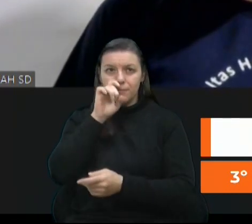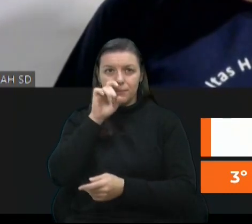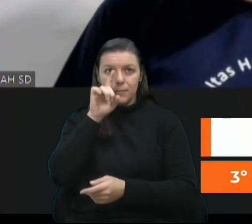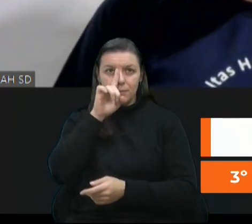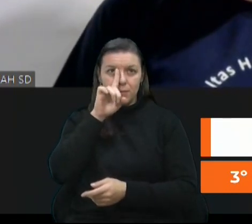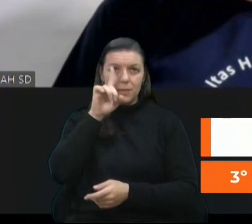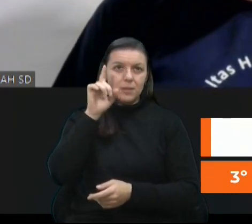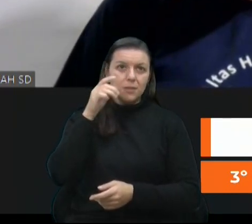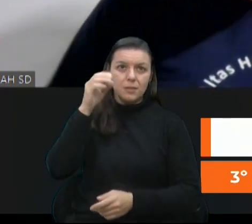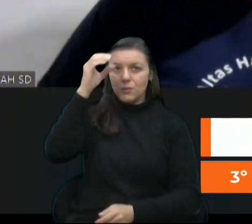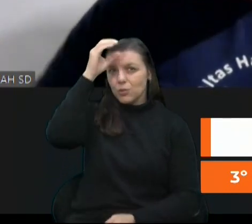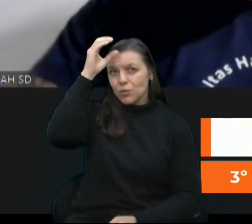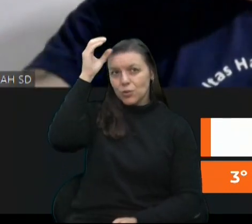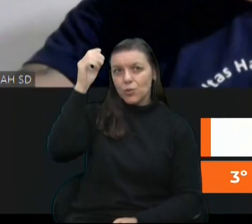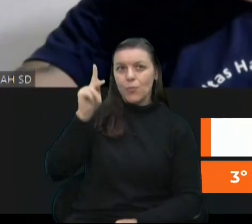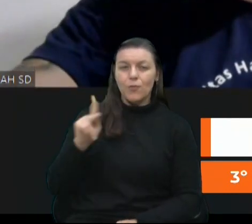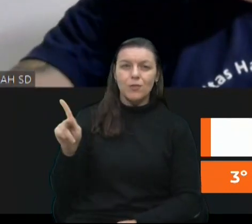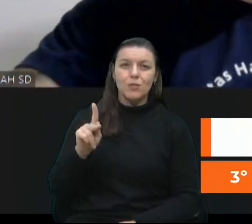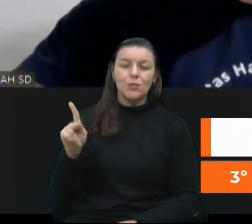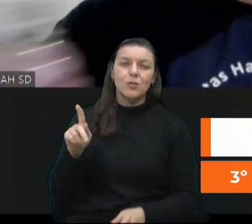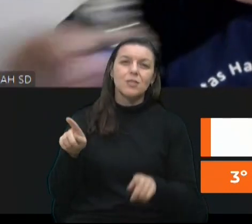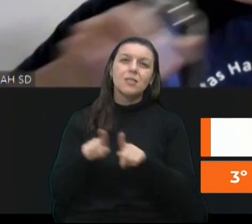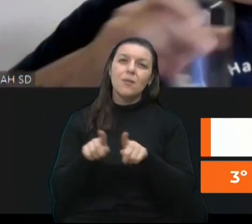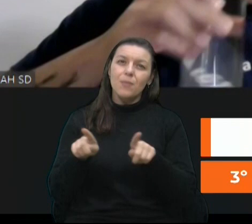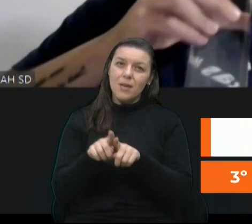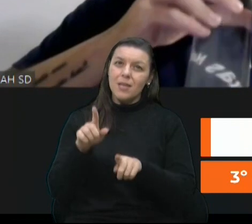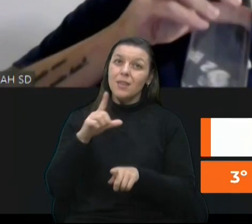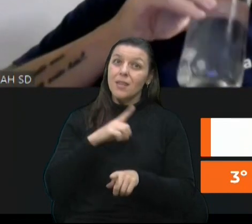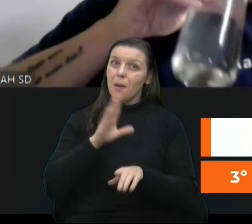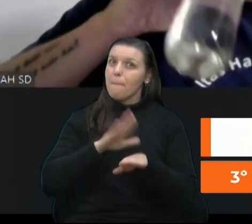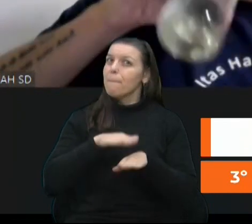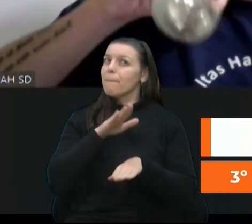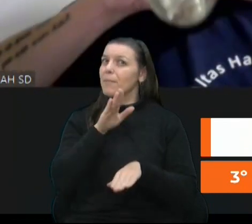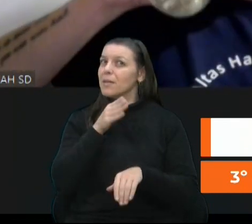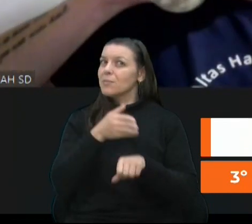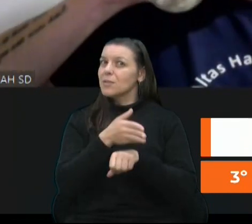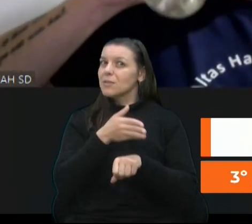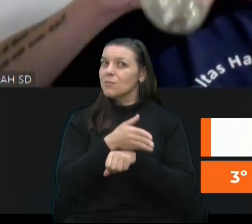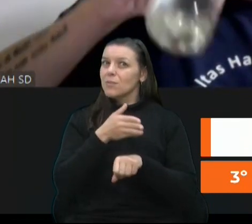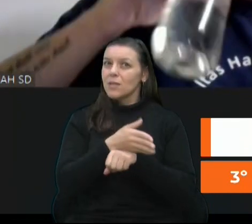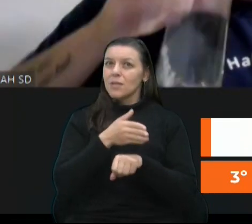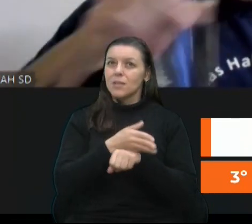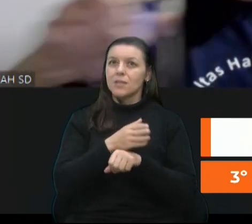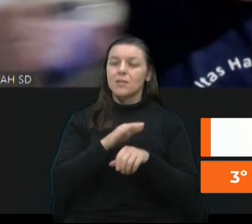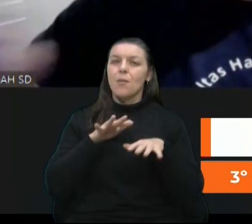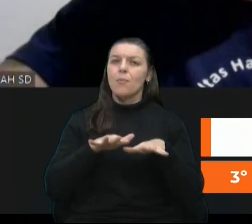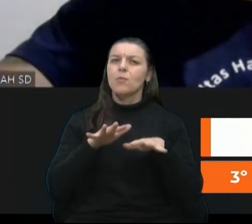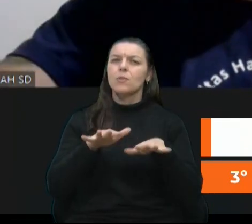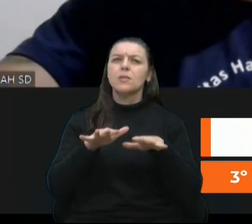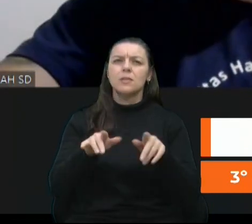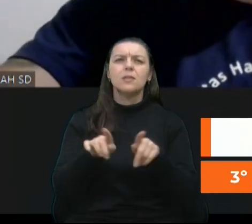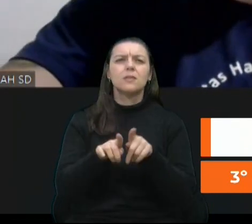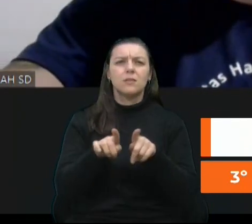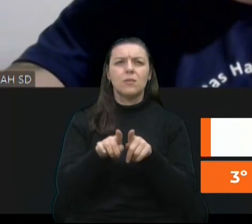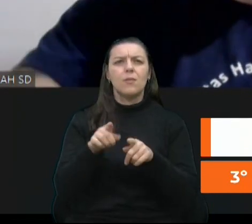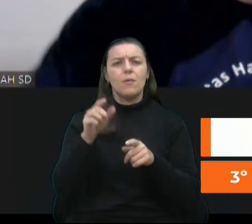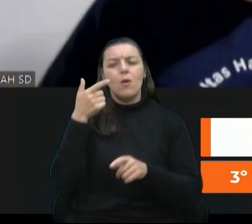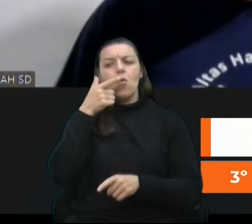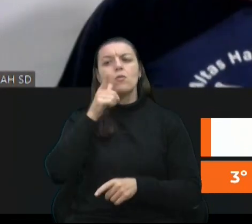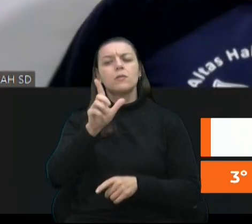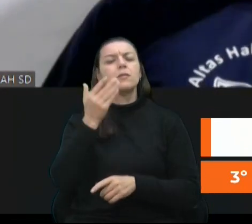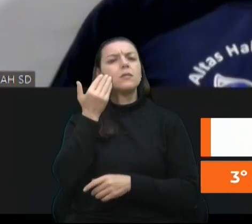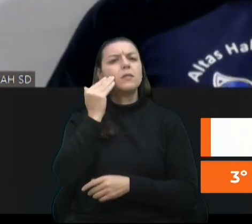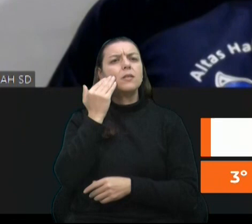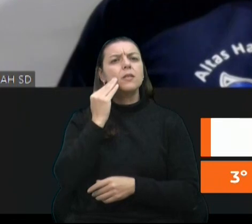avós, tios, muitos professores que têm cada vez mais participado dessa nossa mobilização, né, para a gente conseguir